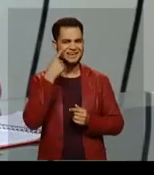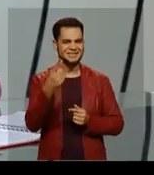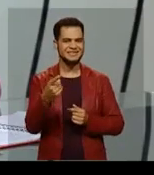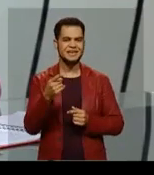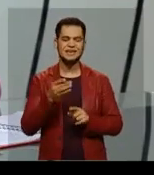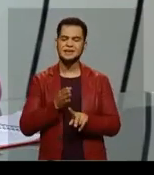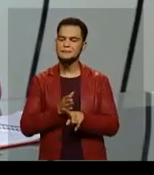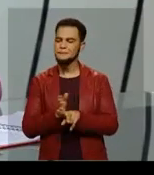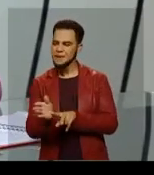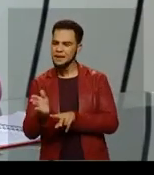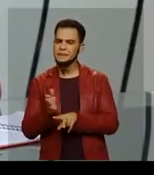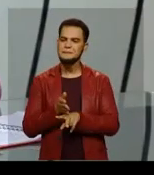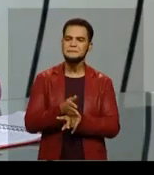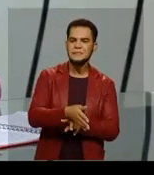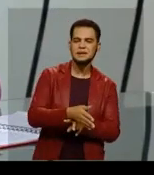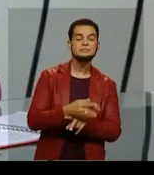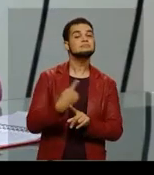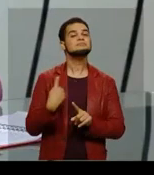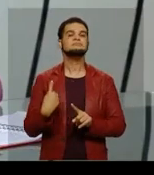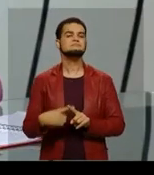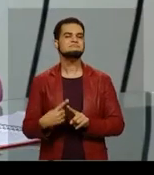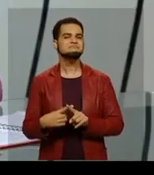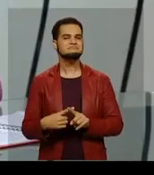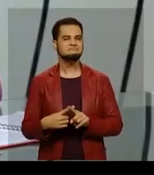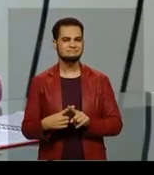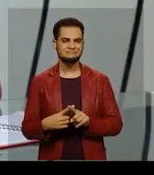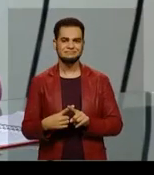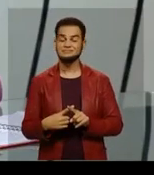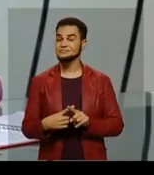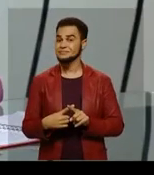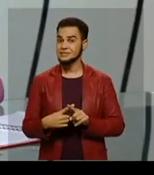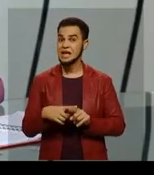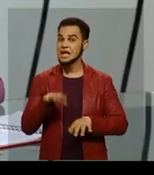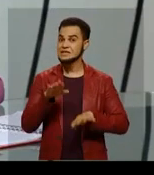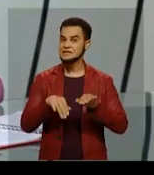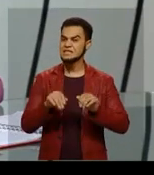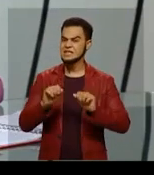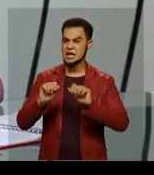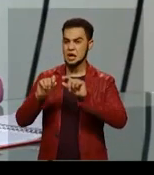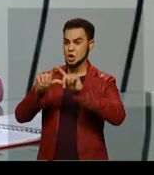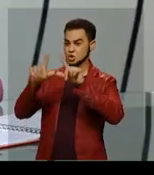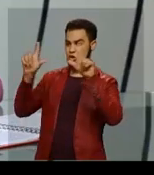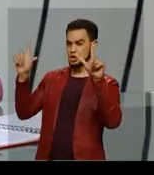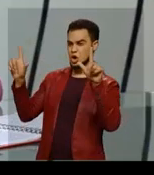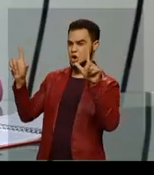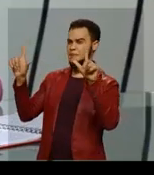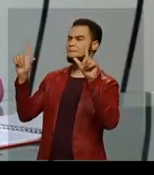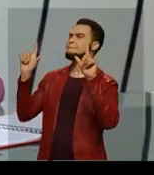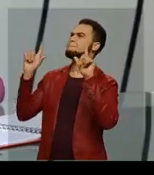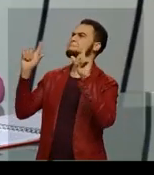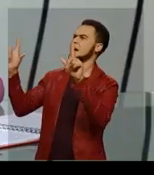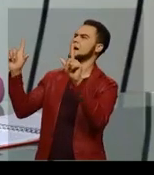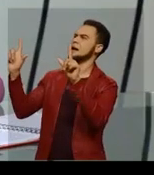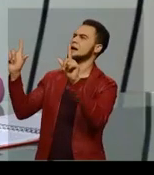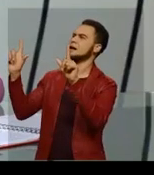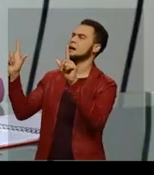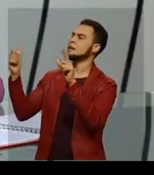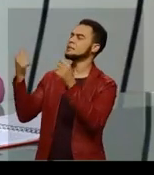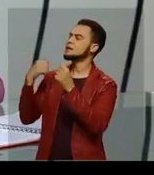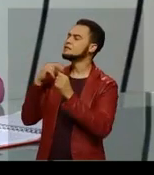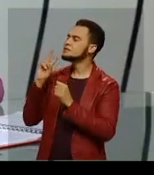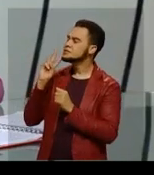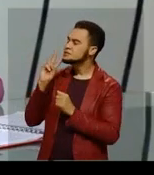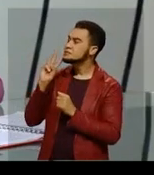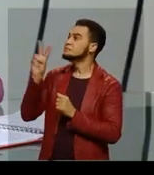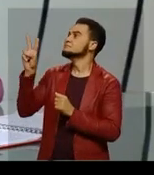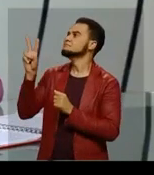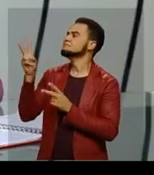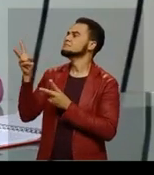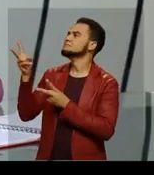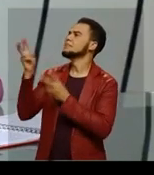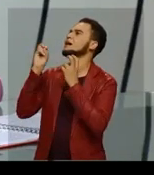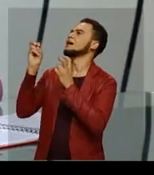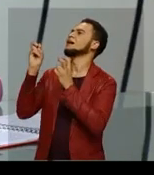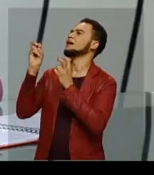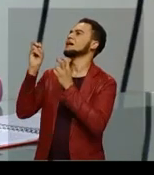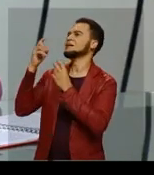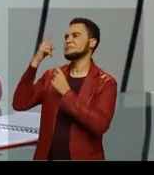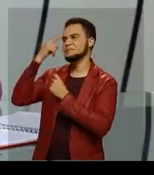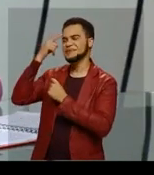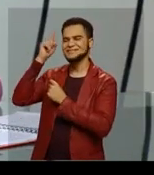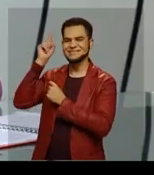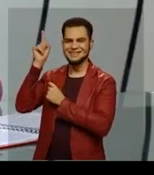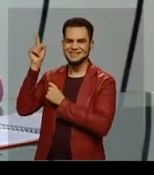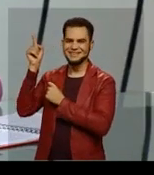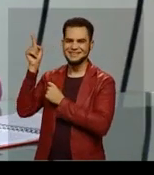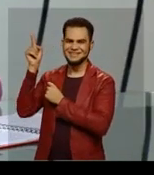ambiguidade. Justamente para você ter lá um outdoor, uma propaganda, para você bater o olho e pensar,